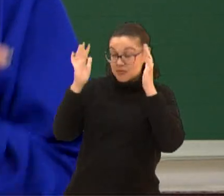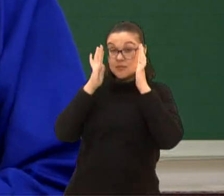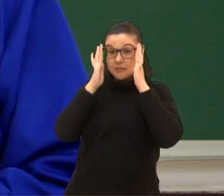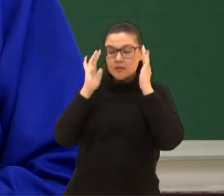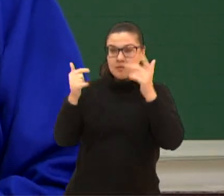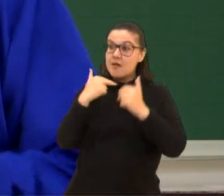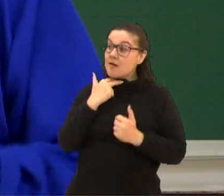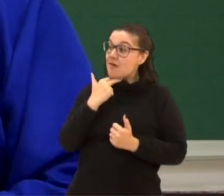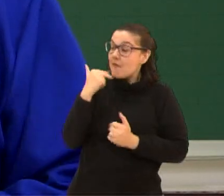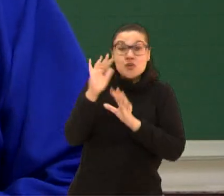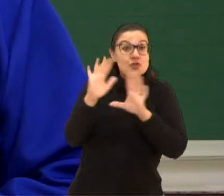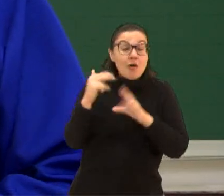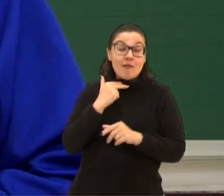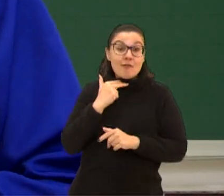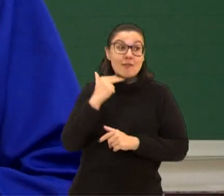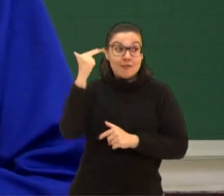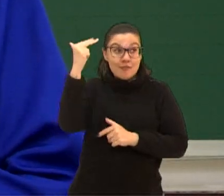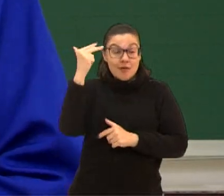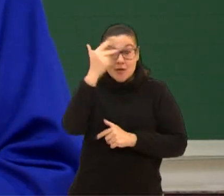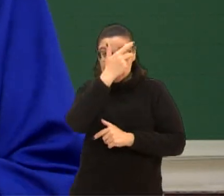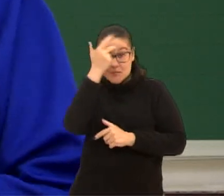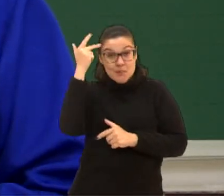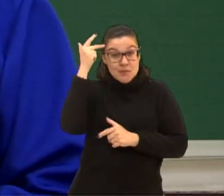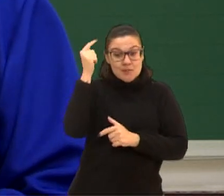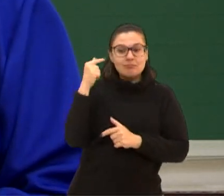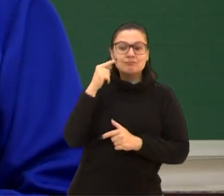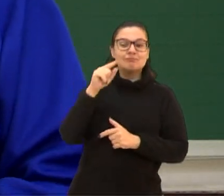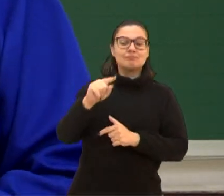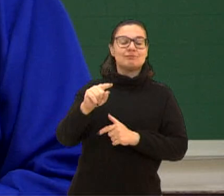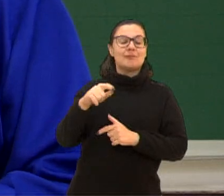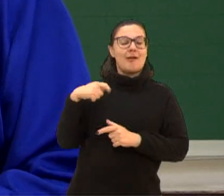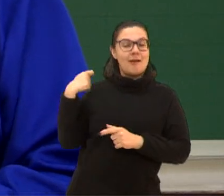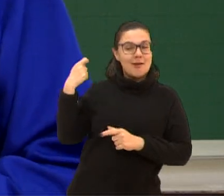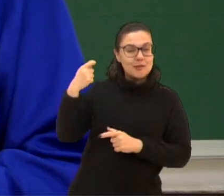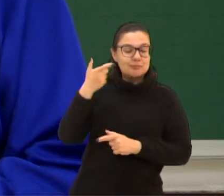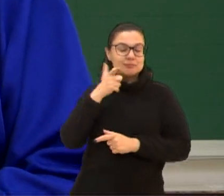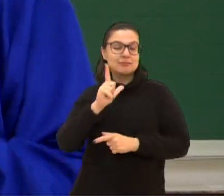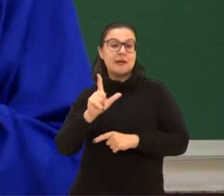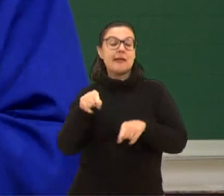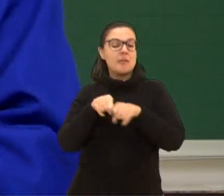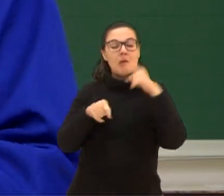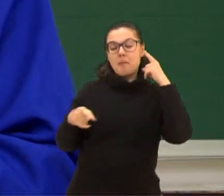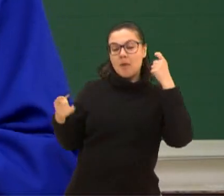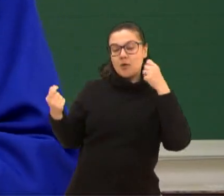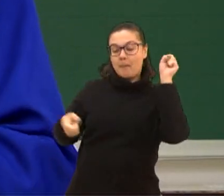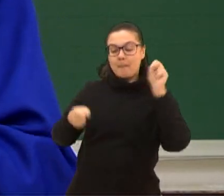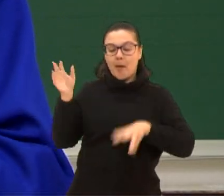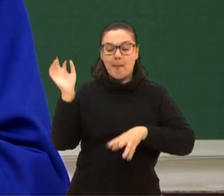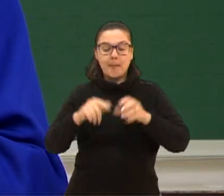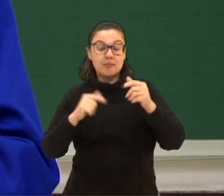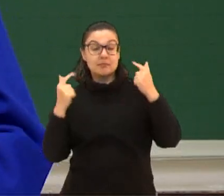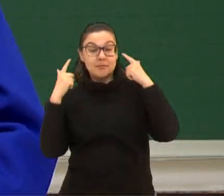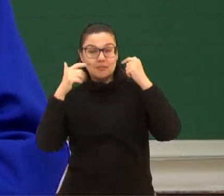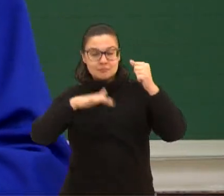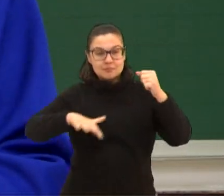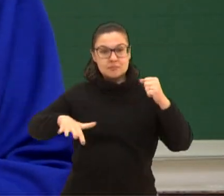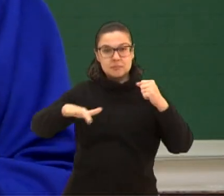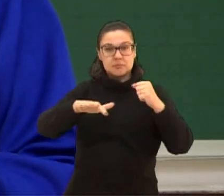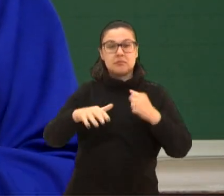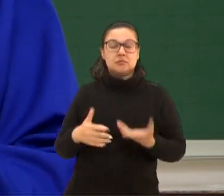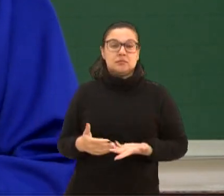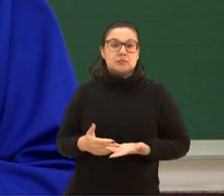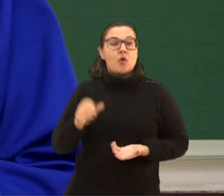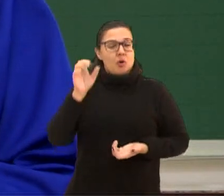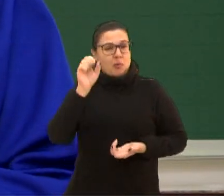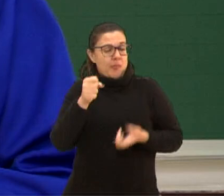Através da voz, o artista consegue criar esse imaginário e através dos sons, dos barulhos que estão ali presentes. Pode ser